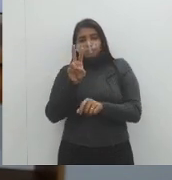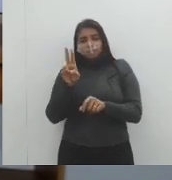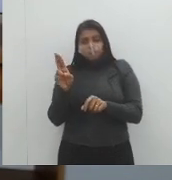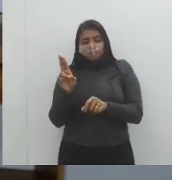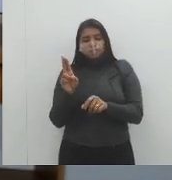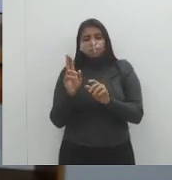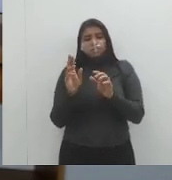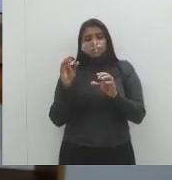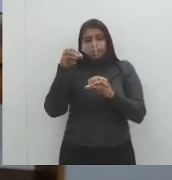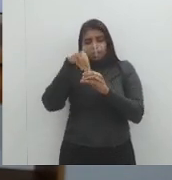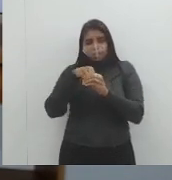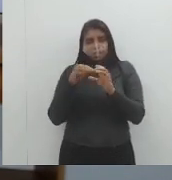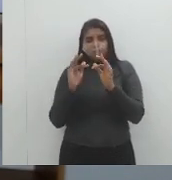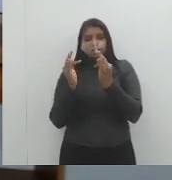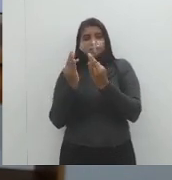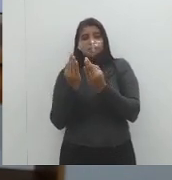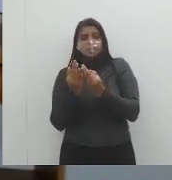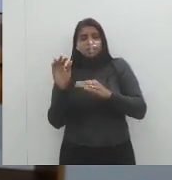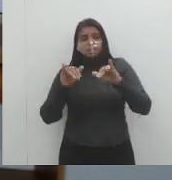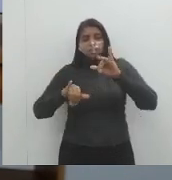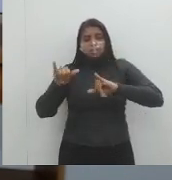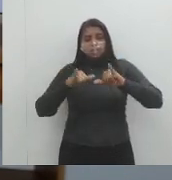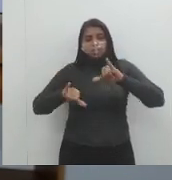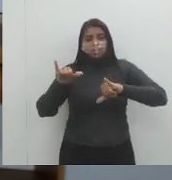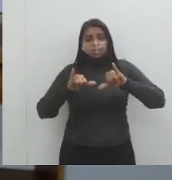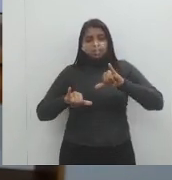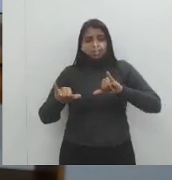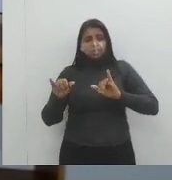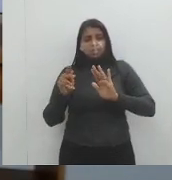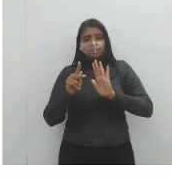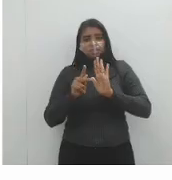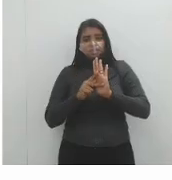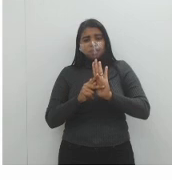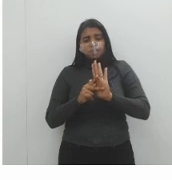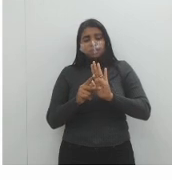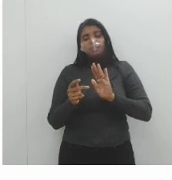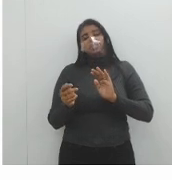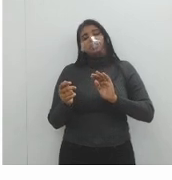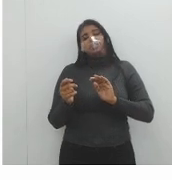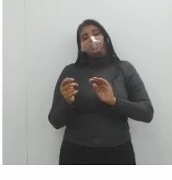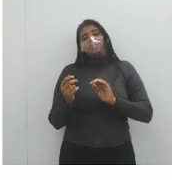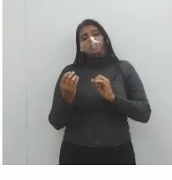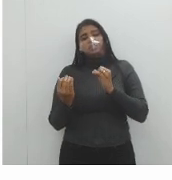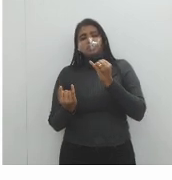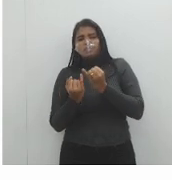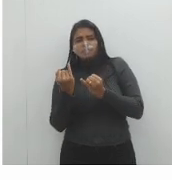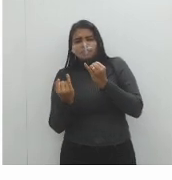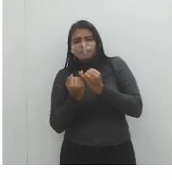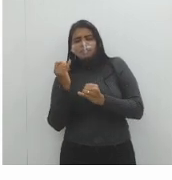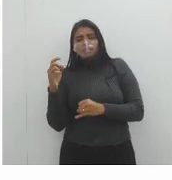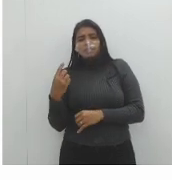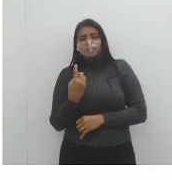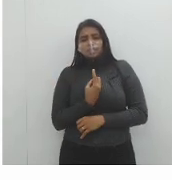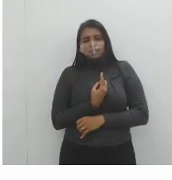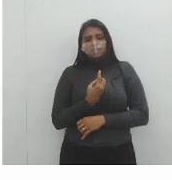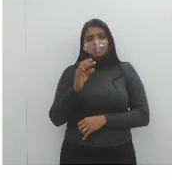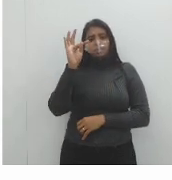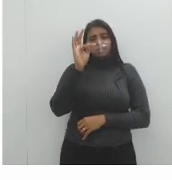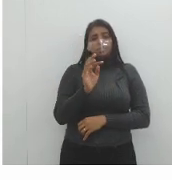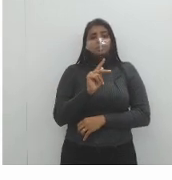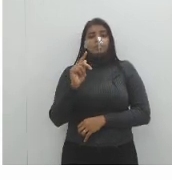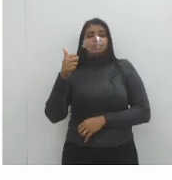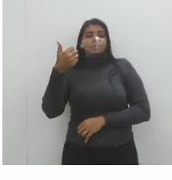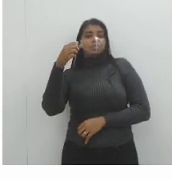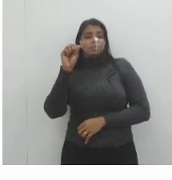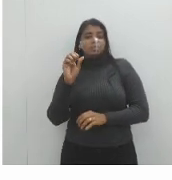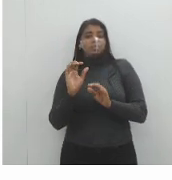família são elementos químicos que têm propriedades semelhantes. Na nossa tabela periódica, a gente tem